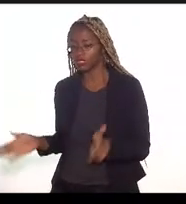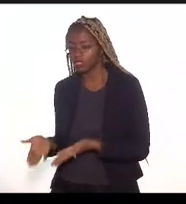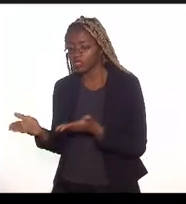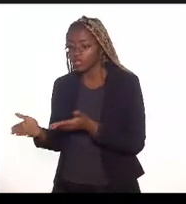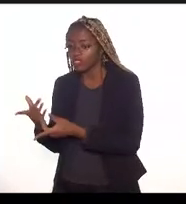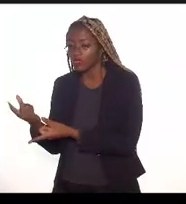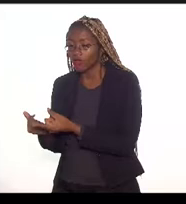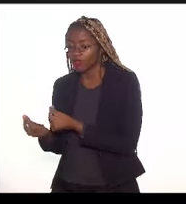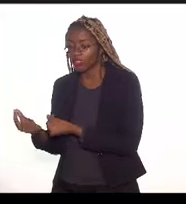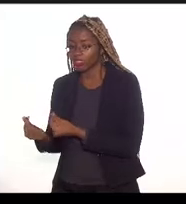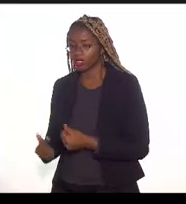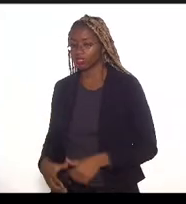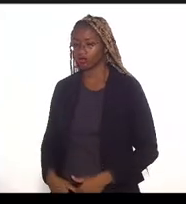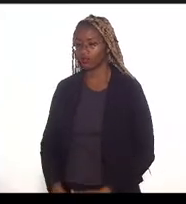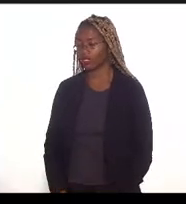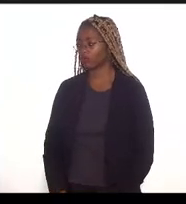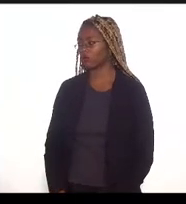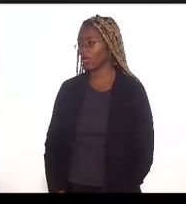fiscais.